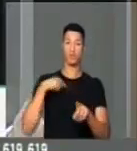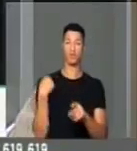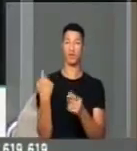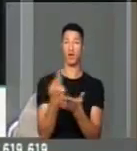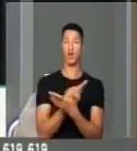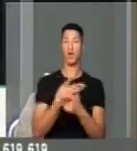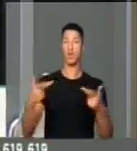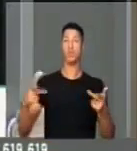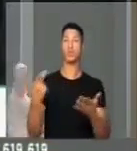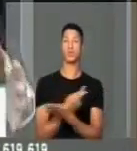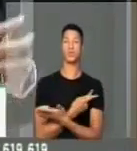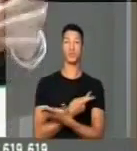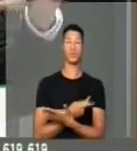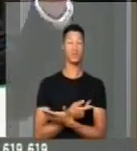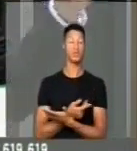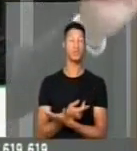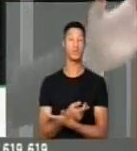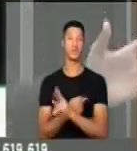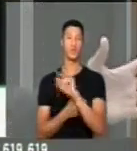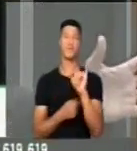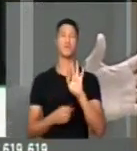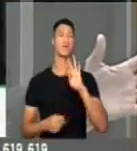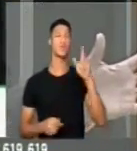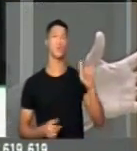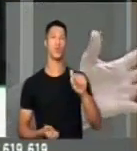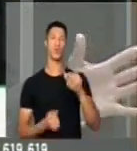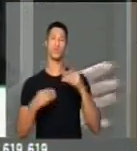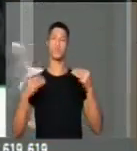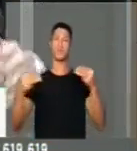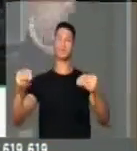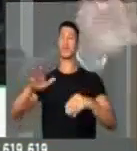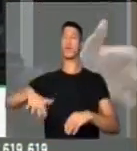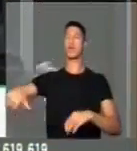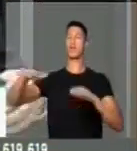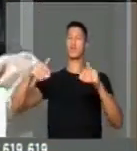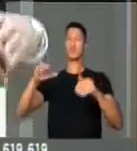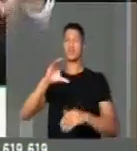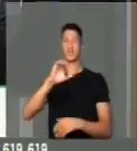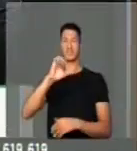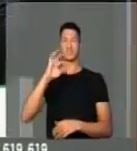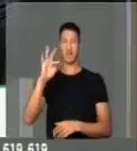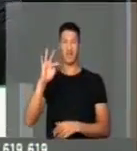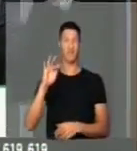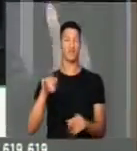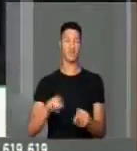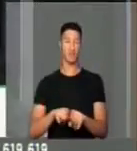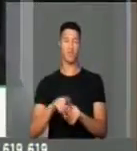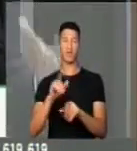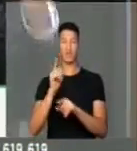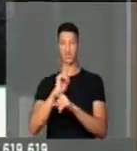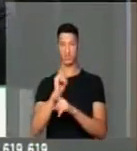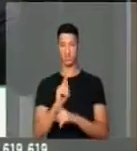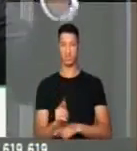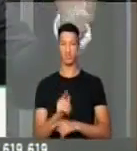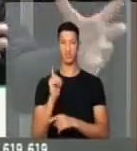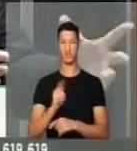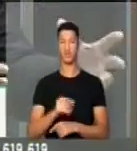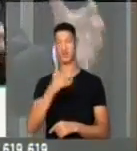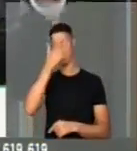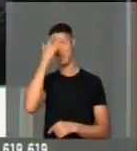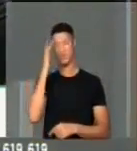estão acontecendo, e assim vai ser em todos os ministérios. Caixa Econômica Federal é gestão, é